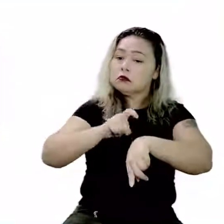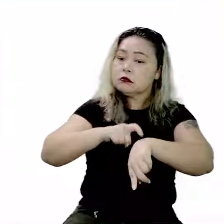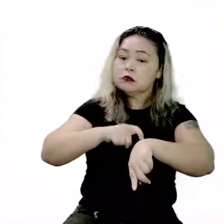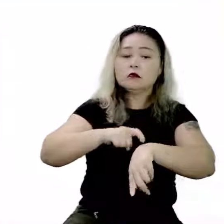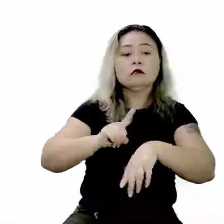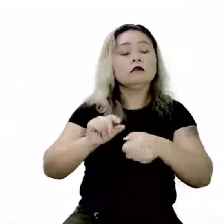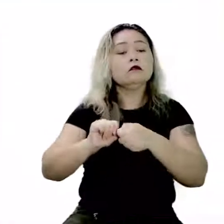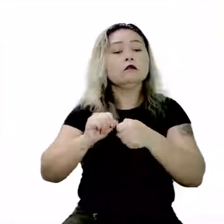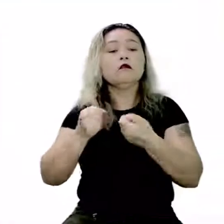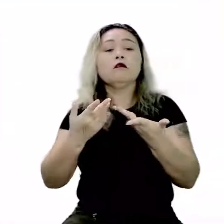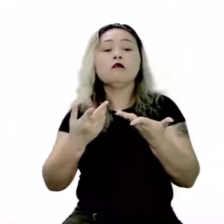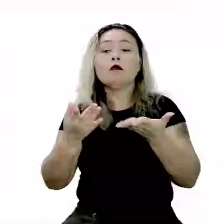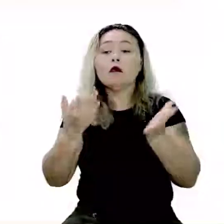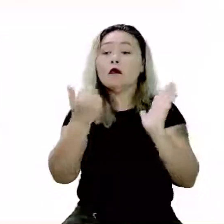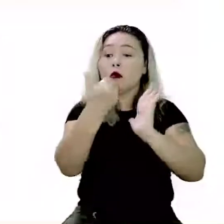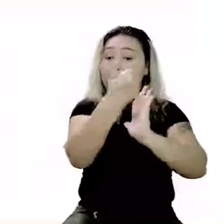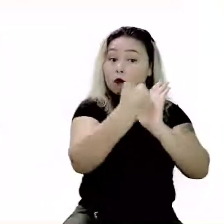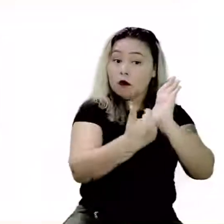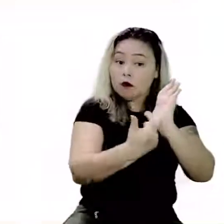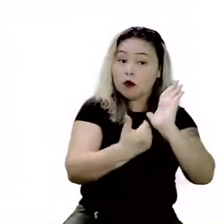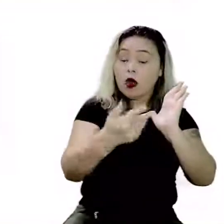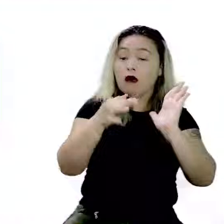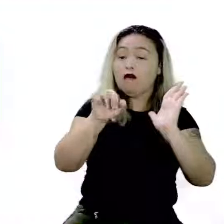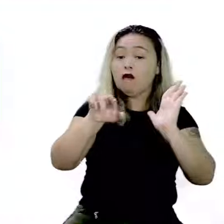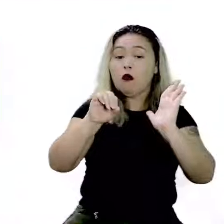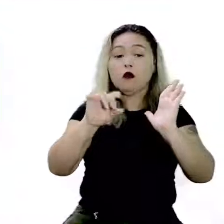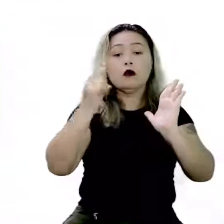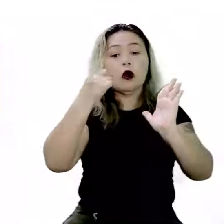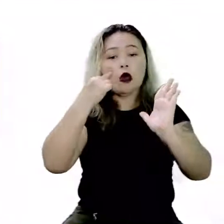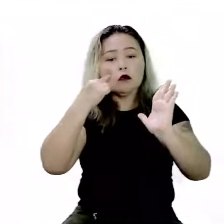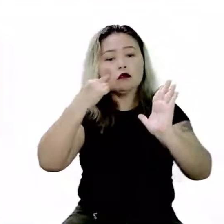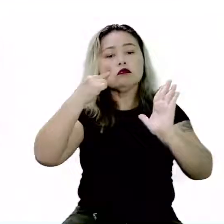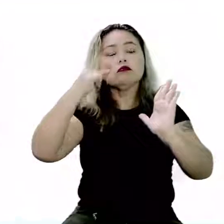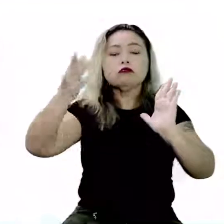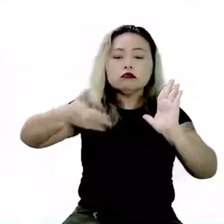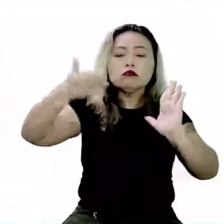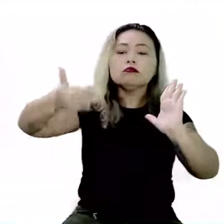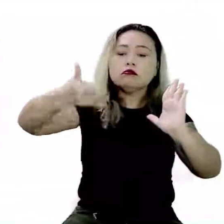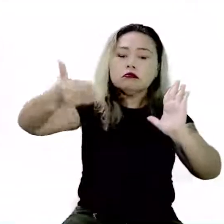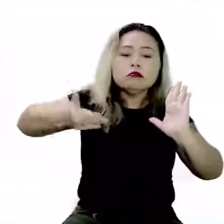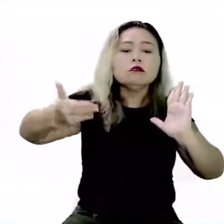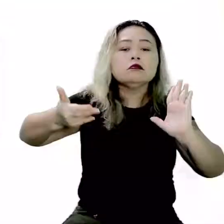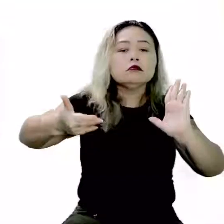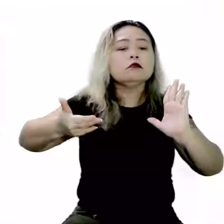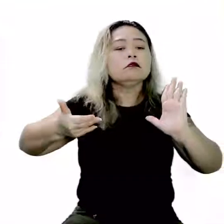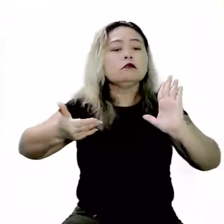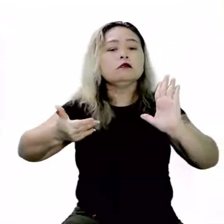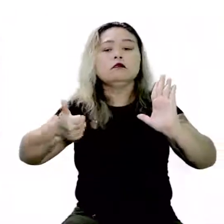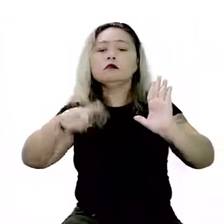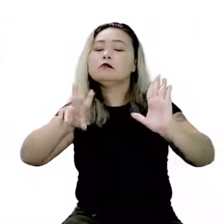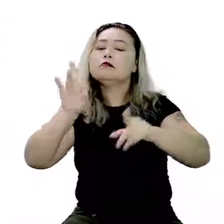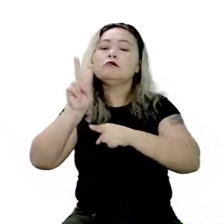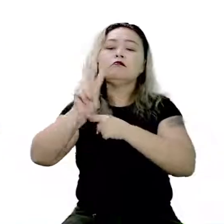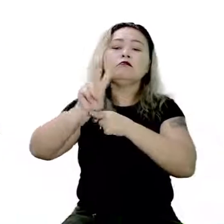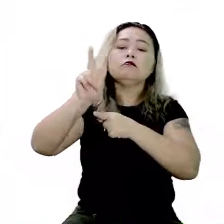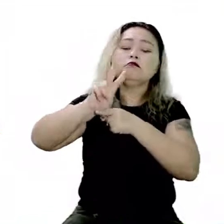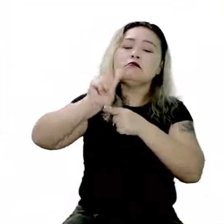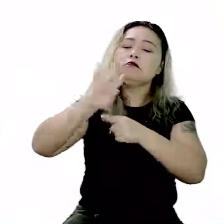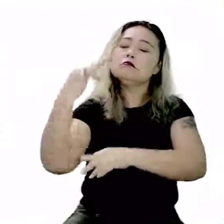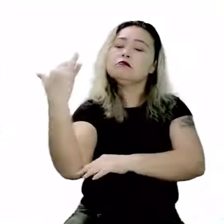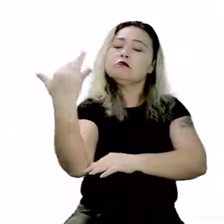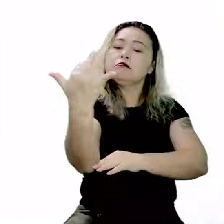principal de negociação, alavancou para as atividades de desenvolvimento e